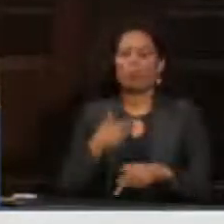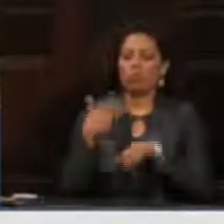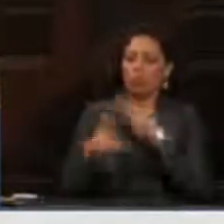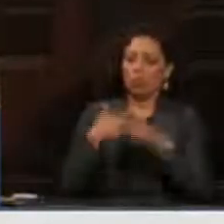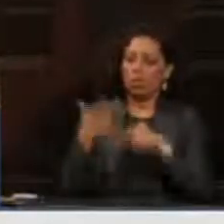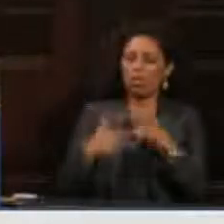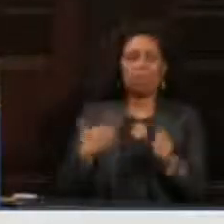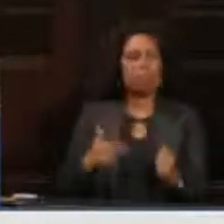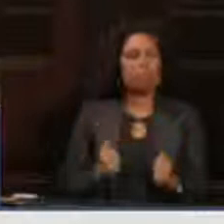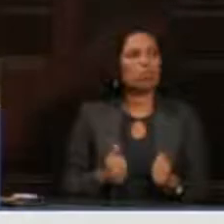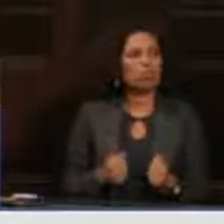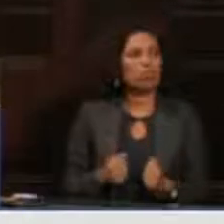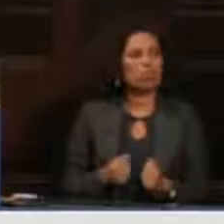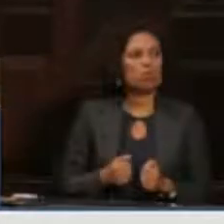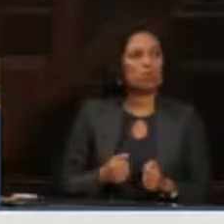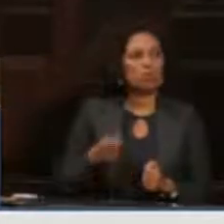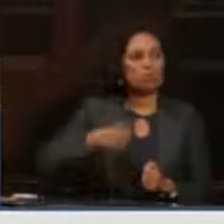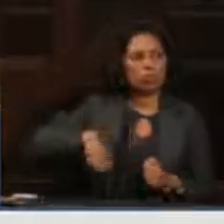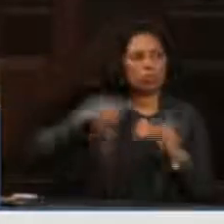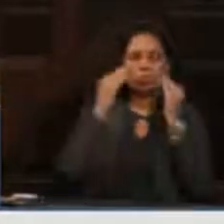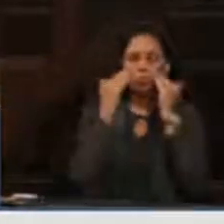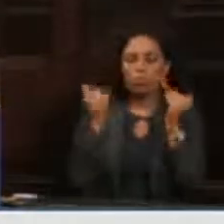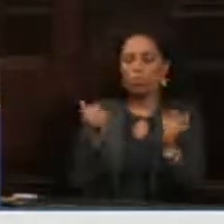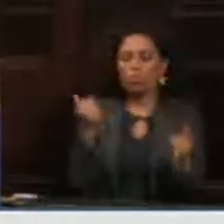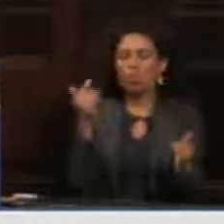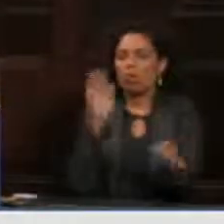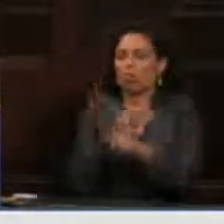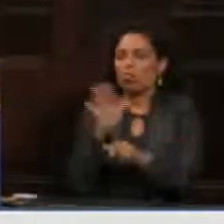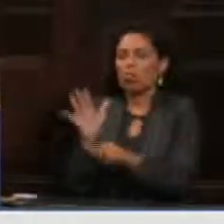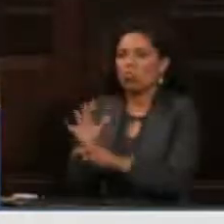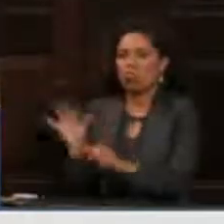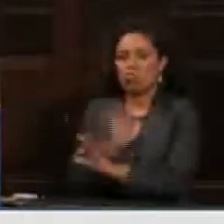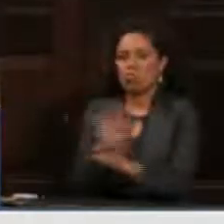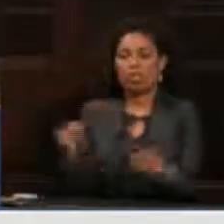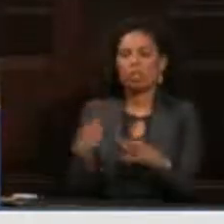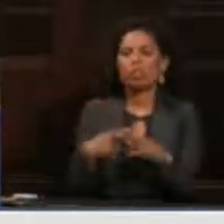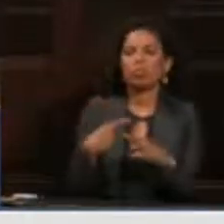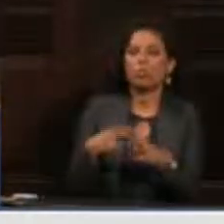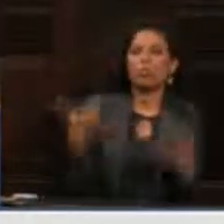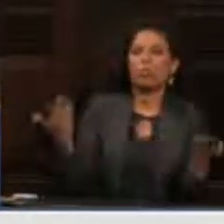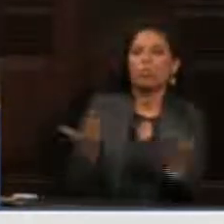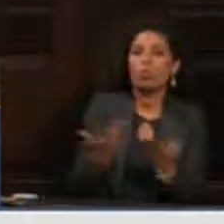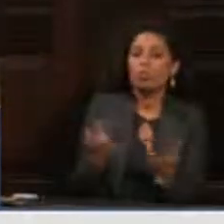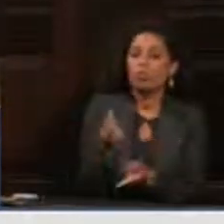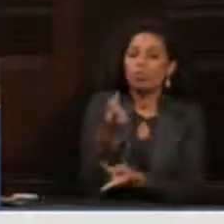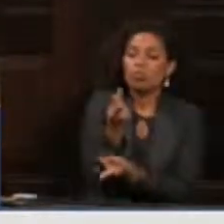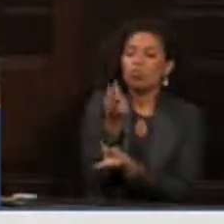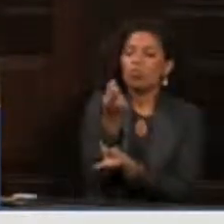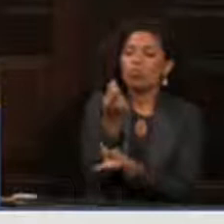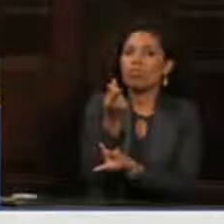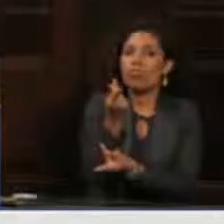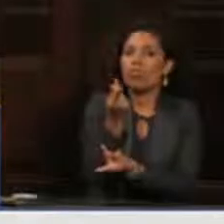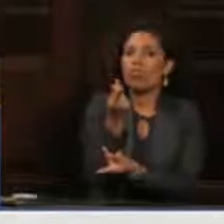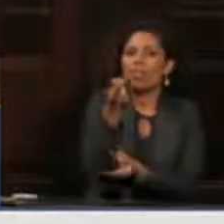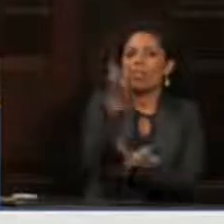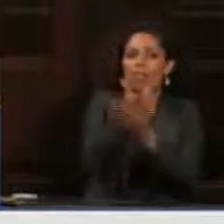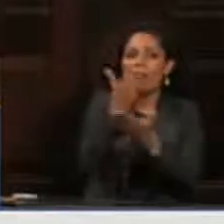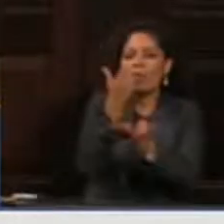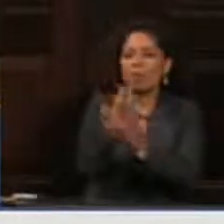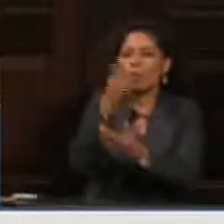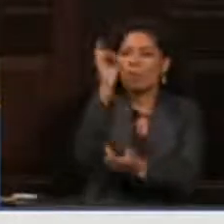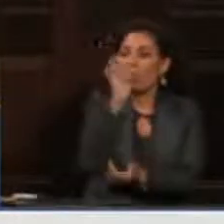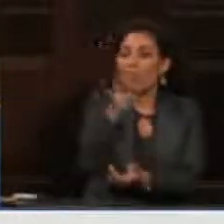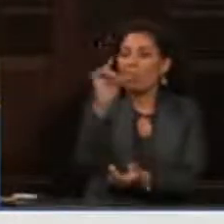centrais, ele não se demonstra sustentável, quando hoje o custo operacional por jogo